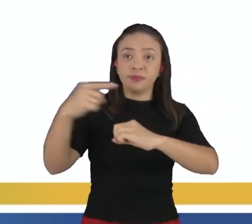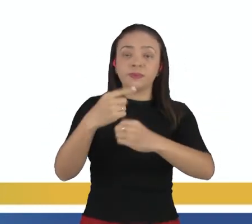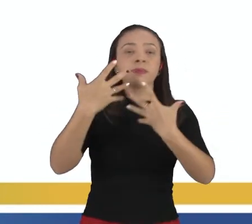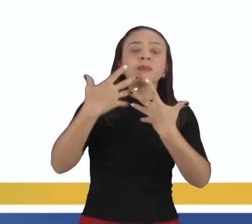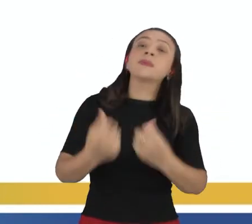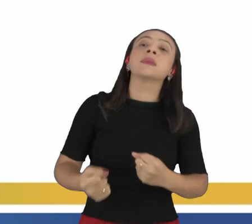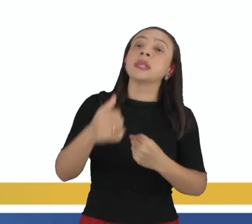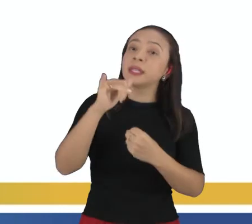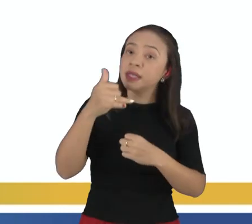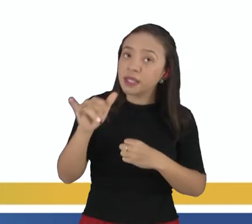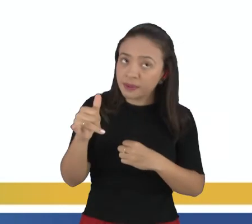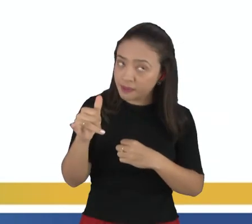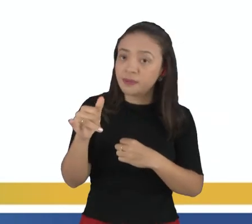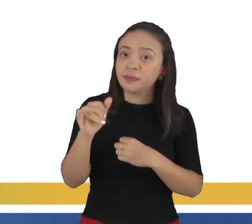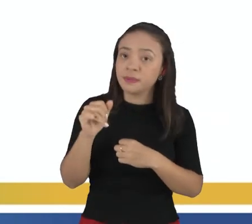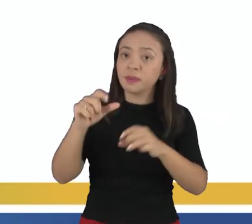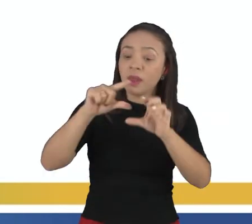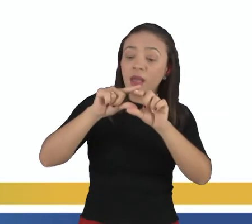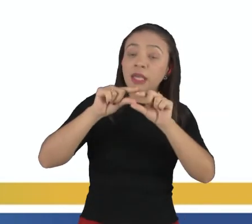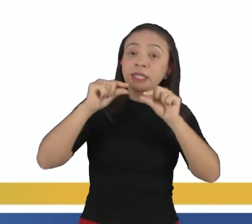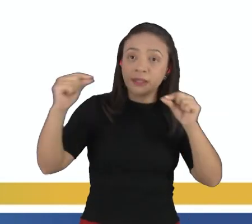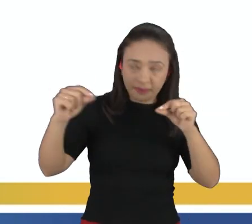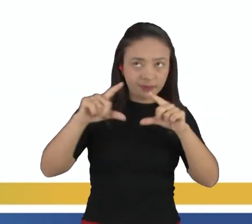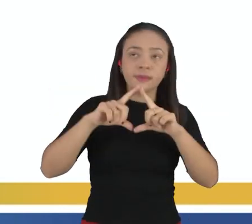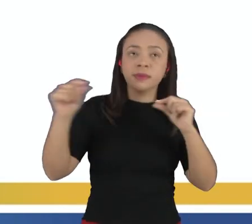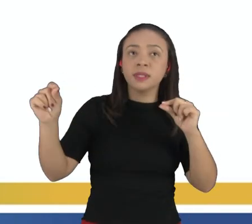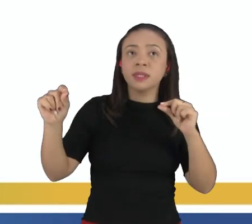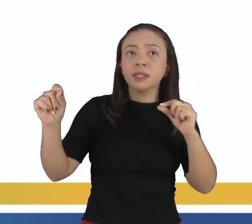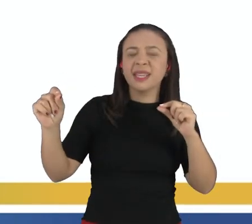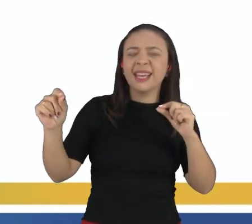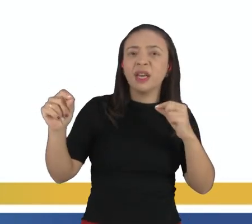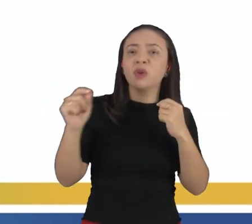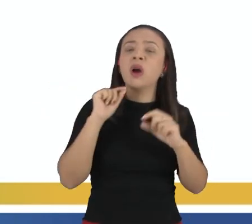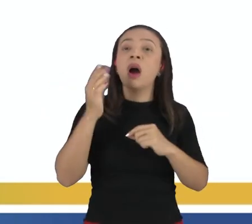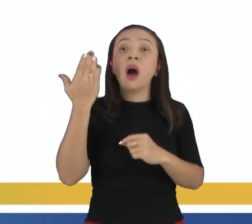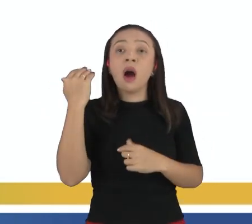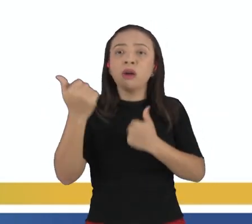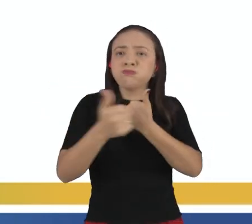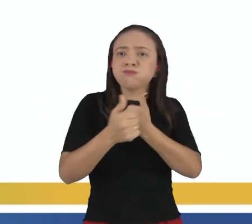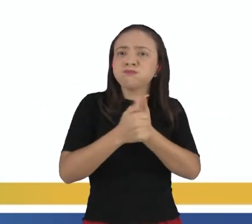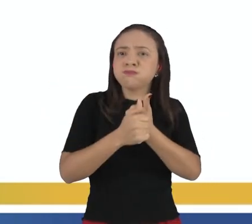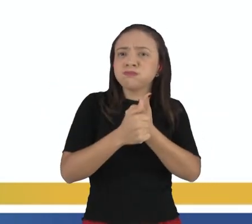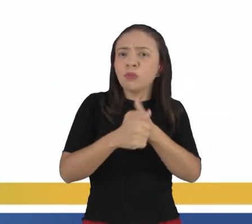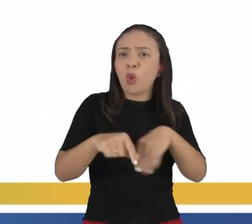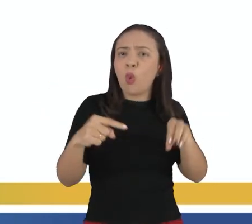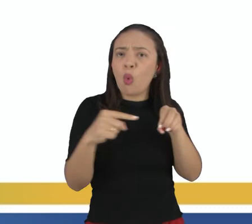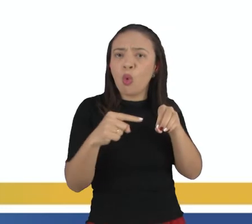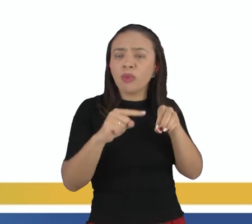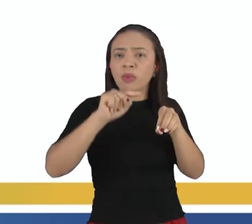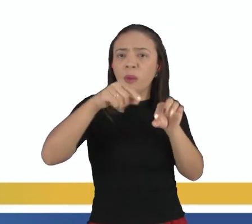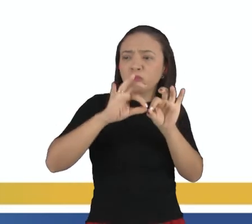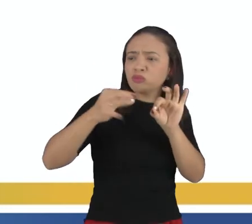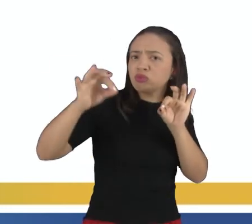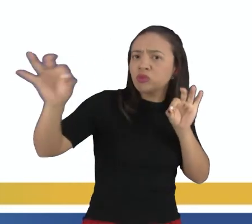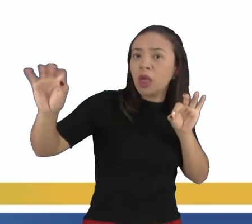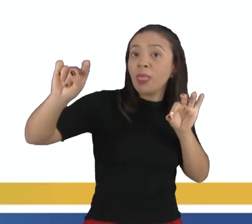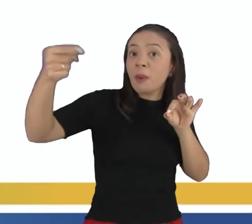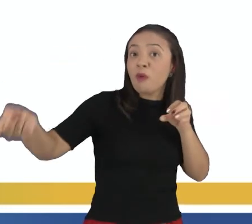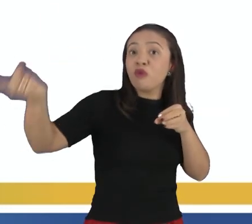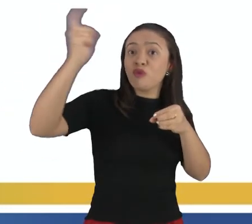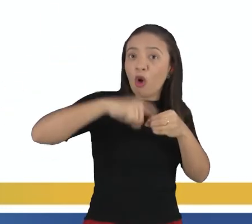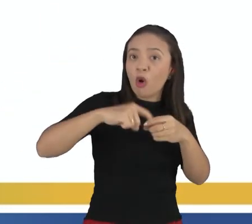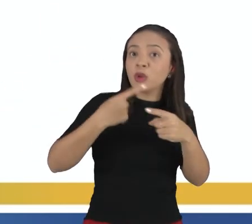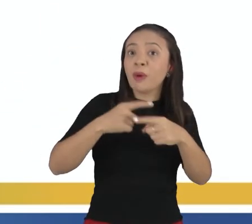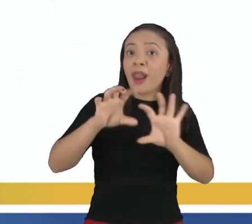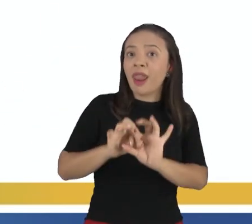recebem energia, saem, né, mais próximo do núcleo, se distancia e no seu retorno ele libera essa